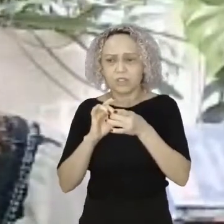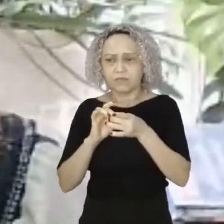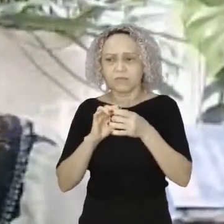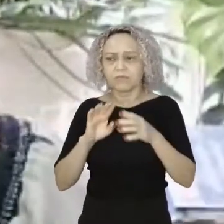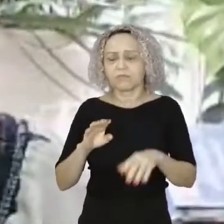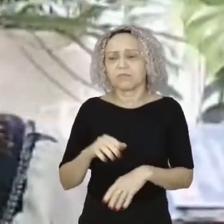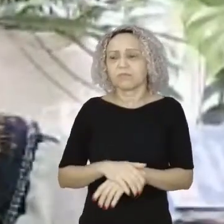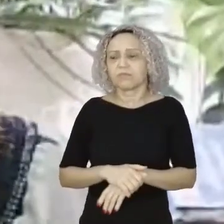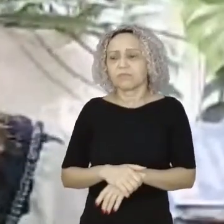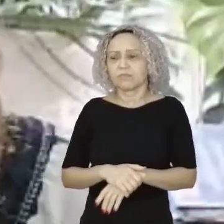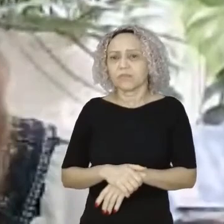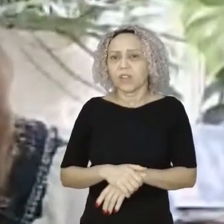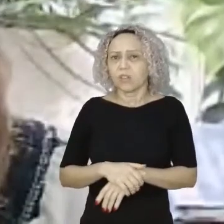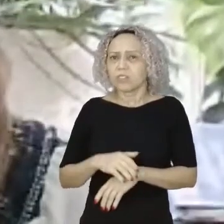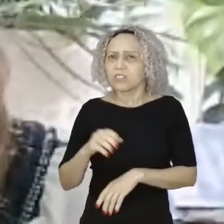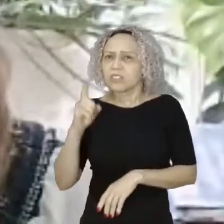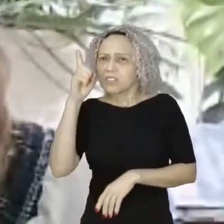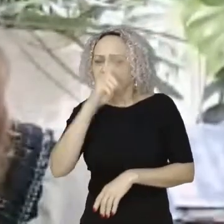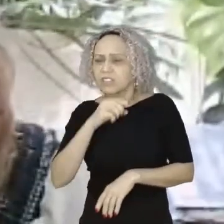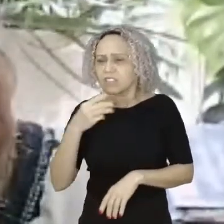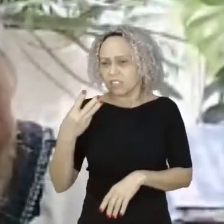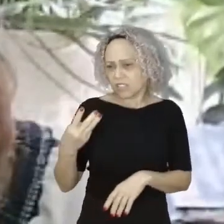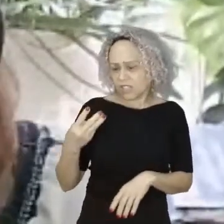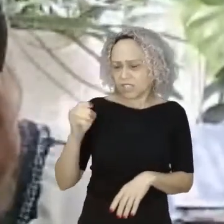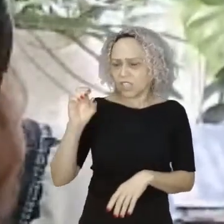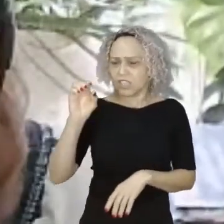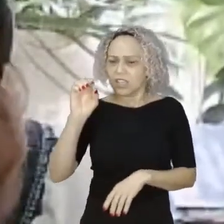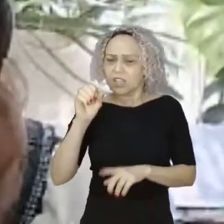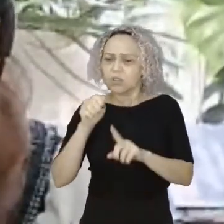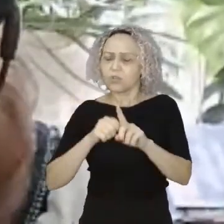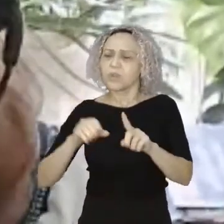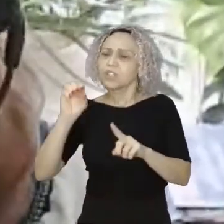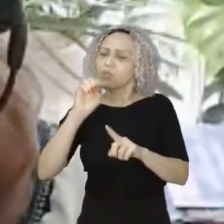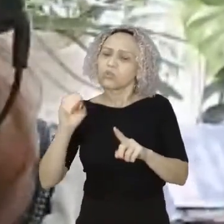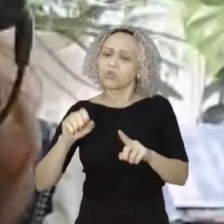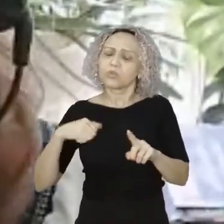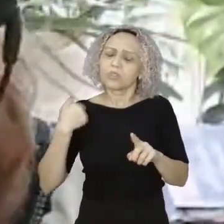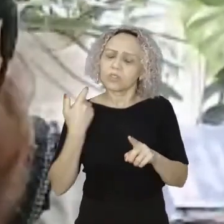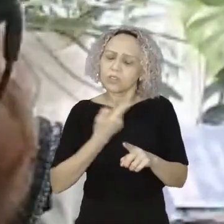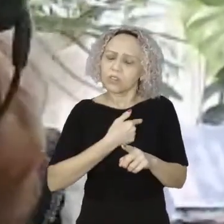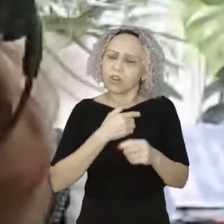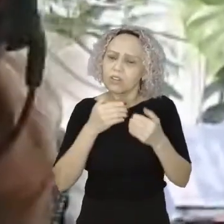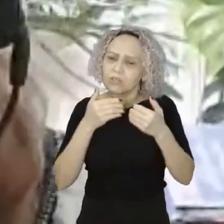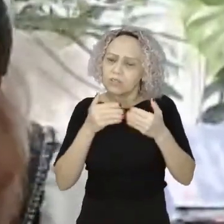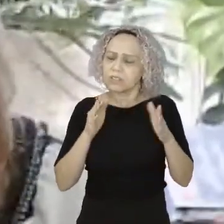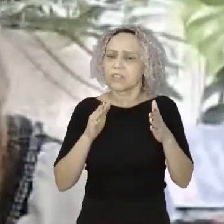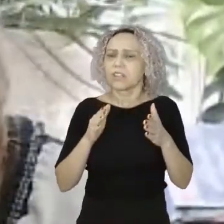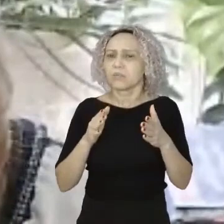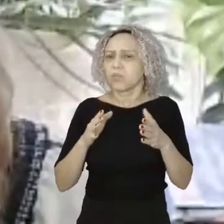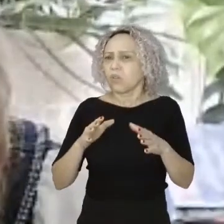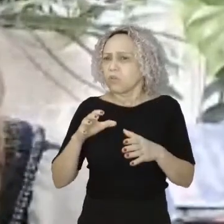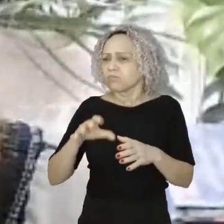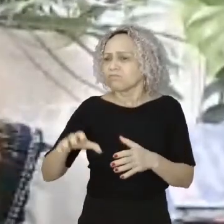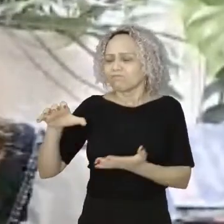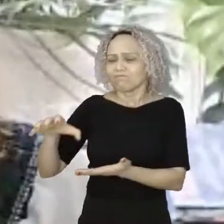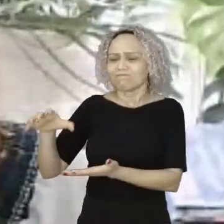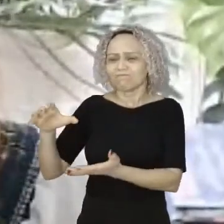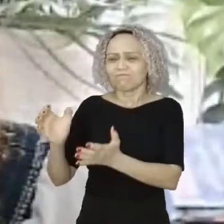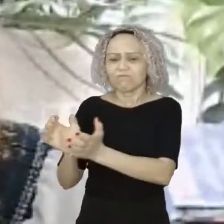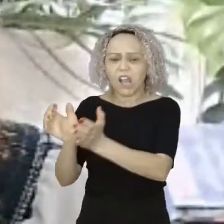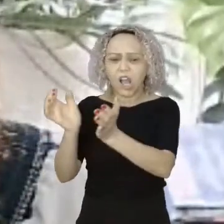muito robusta de várias representações dos ministérios, da sociedade civil, de